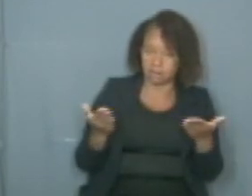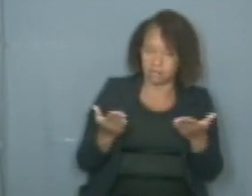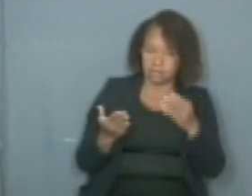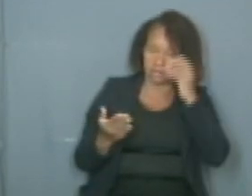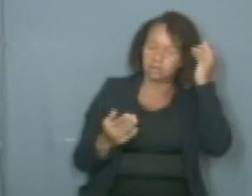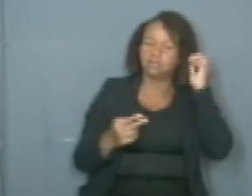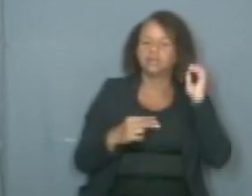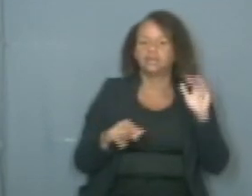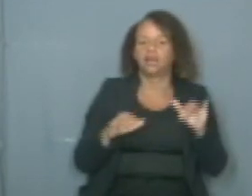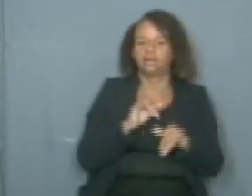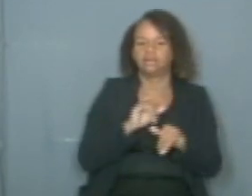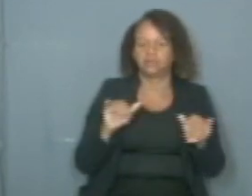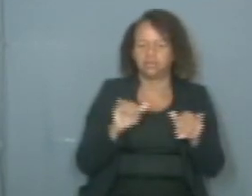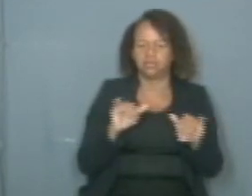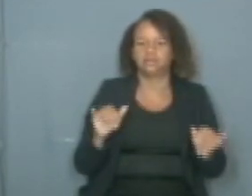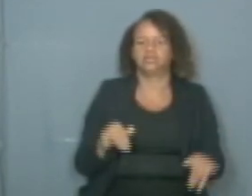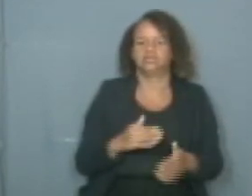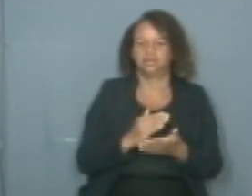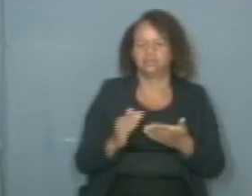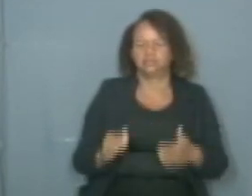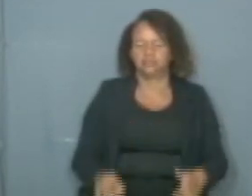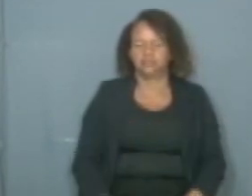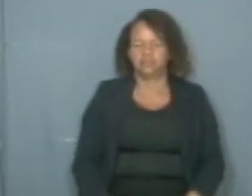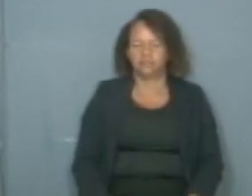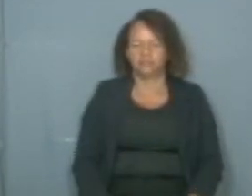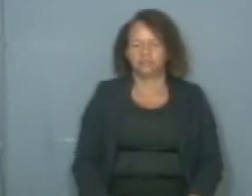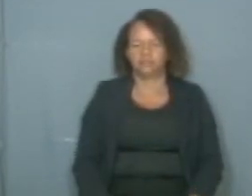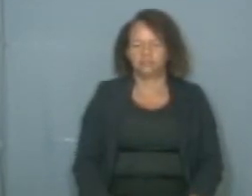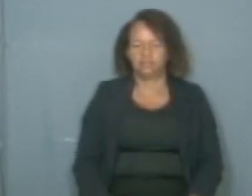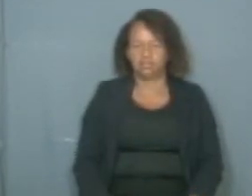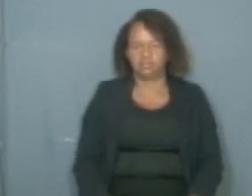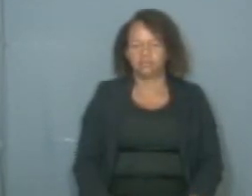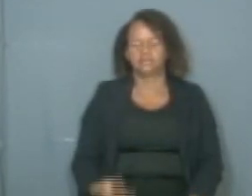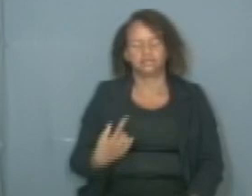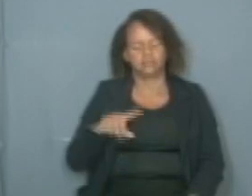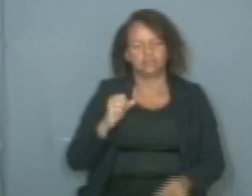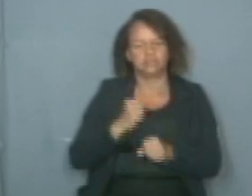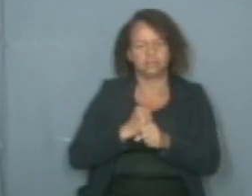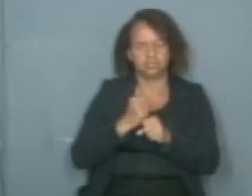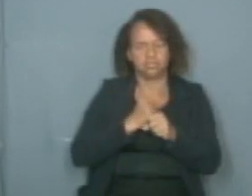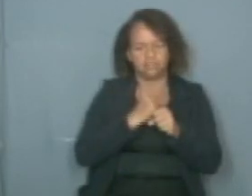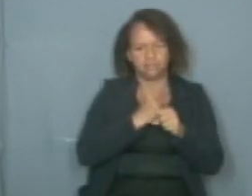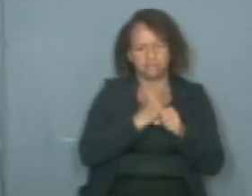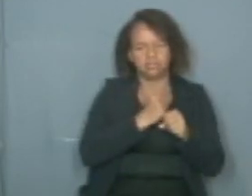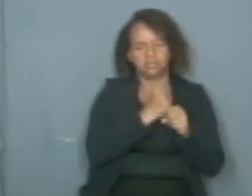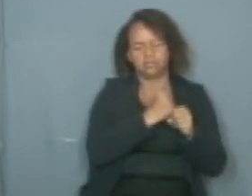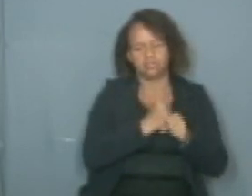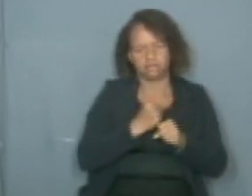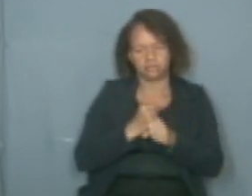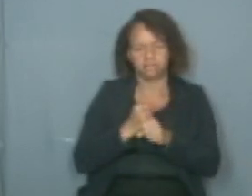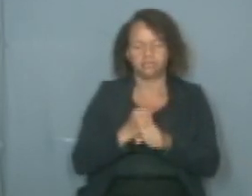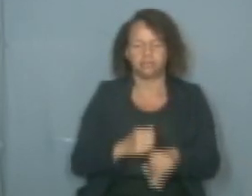estou logo avisando. Essa semana a gente começa. E nós vamos para as obras. E nas obras...